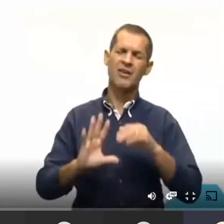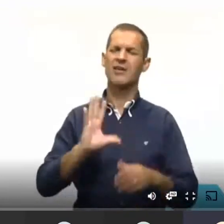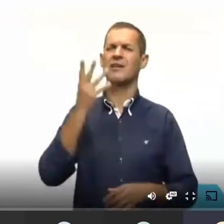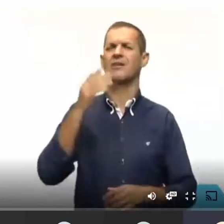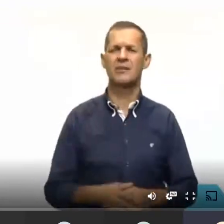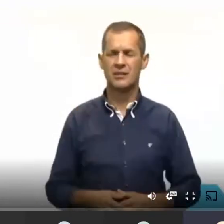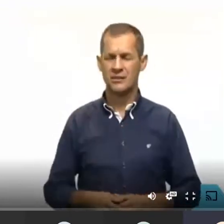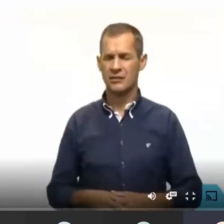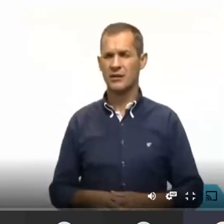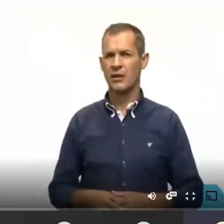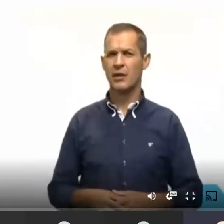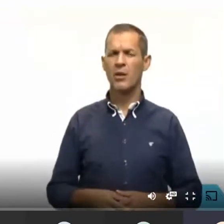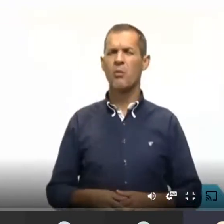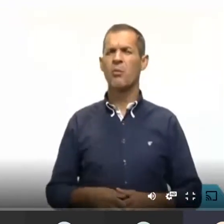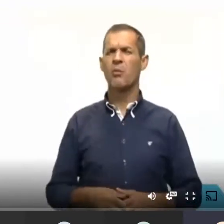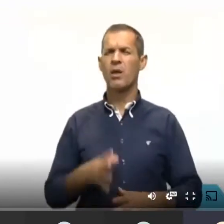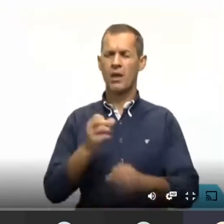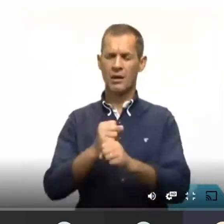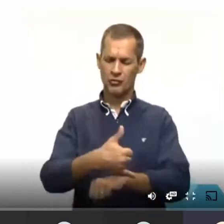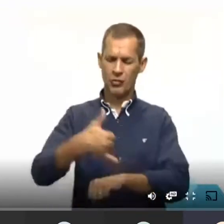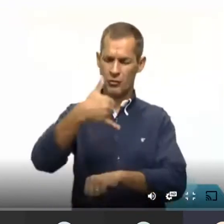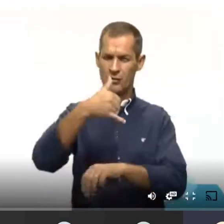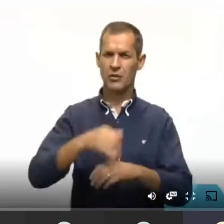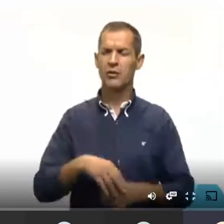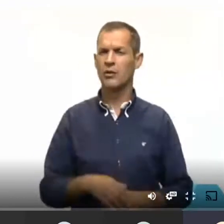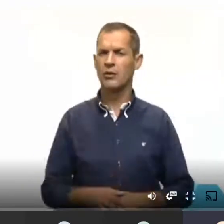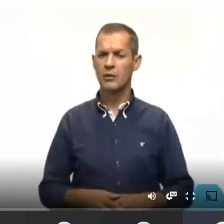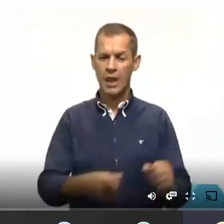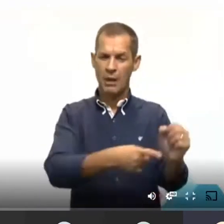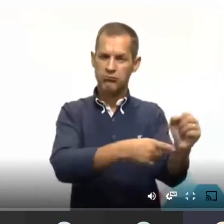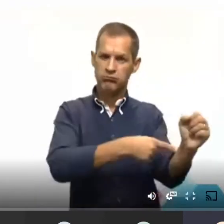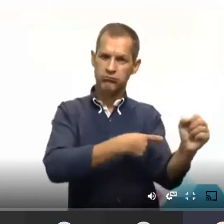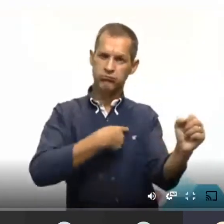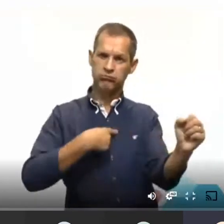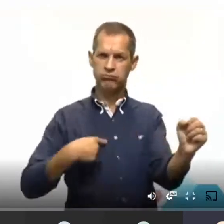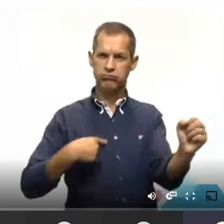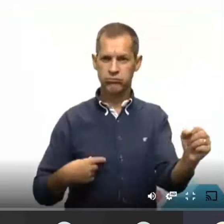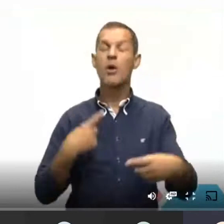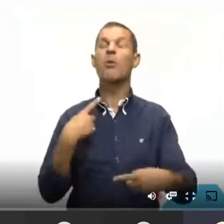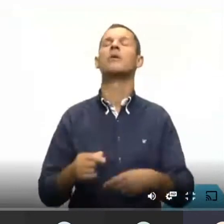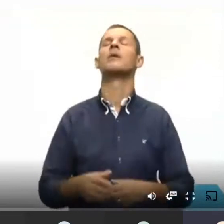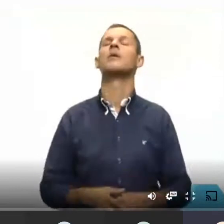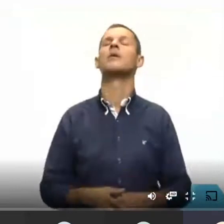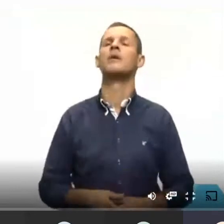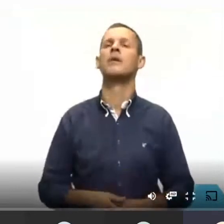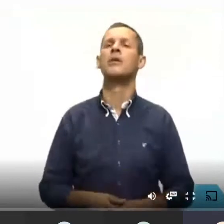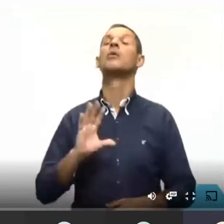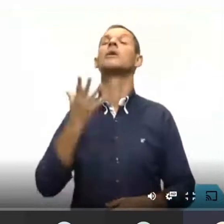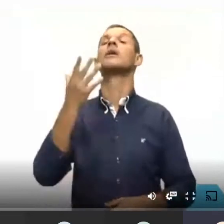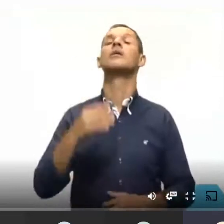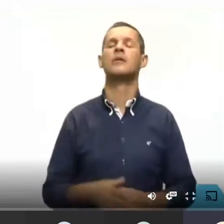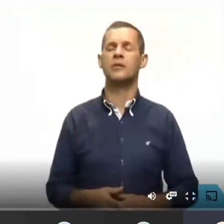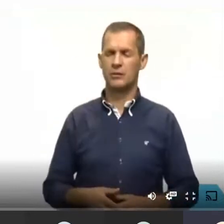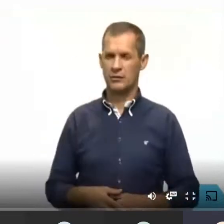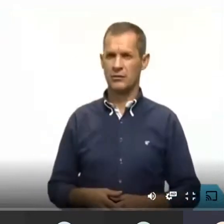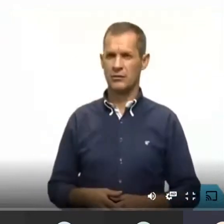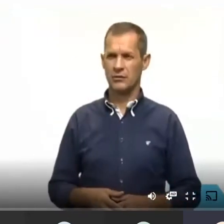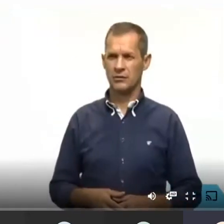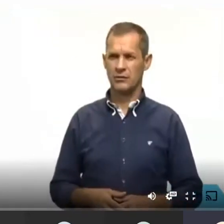vezes ocorre, né, pelo acúmulo de gorduras nos vasos sanguíneos, né? Por quê? O que